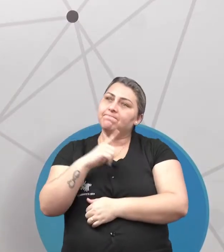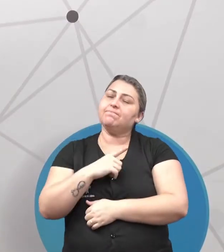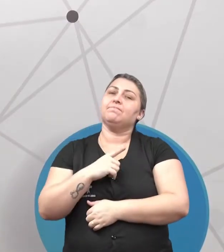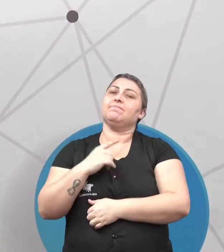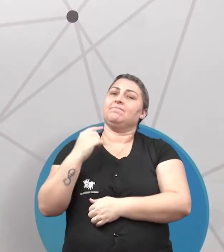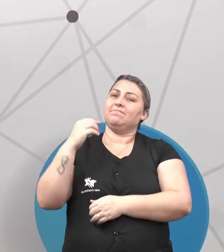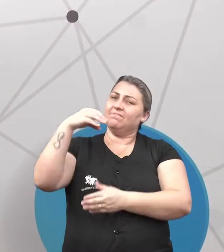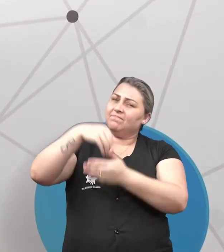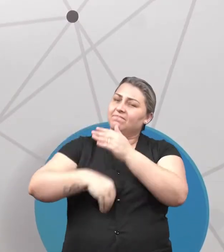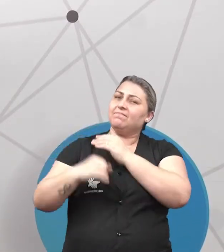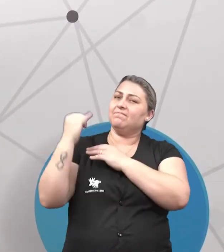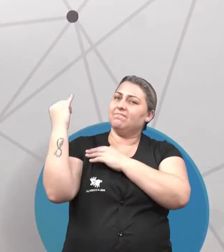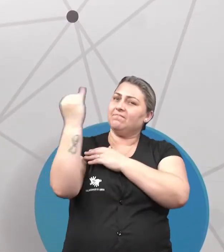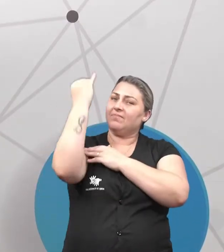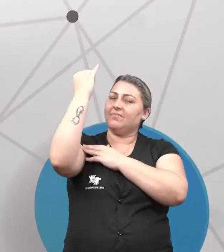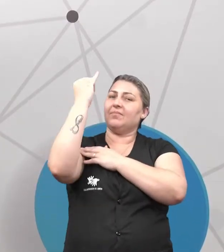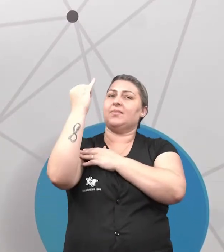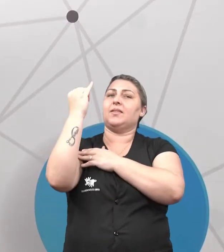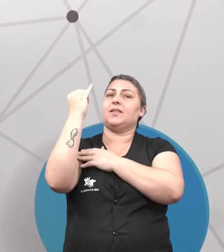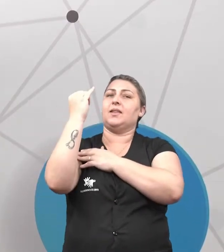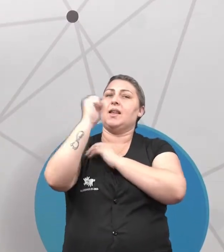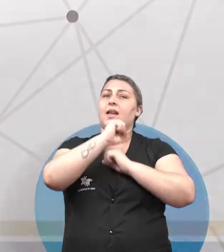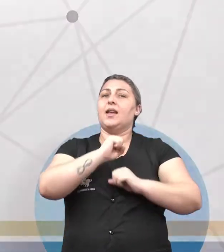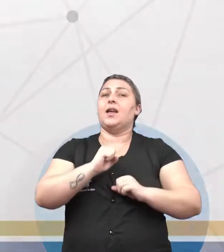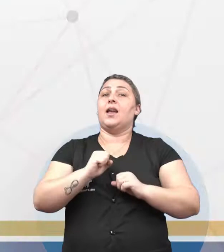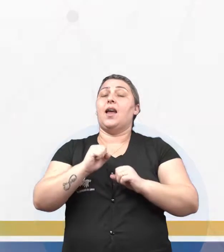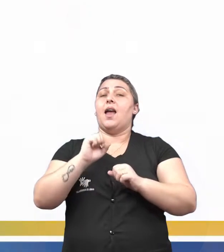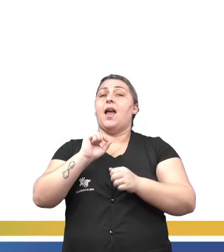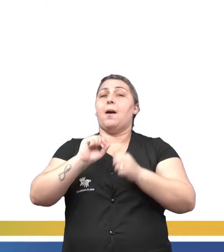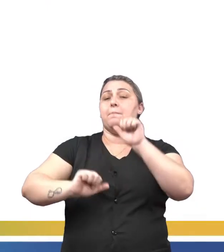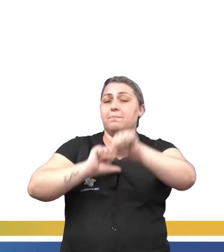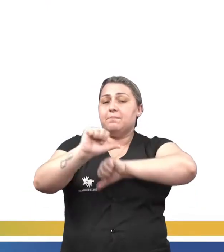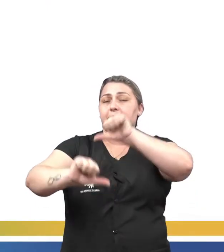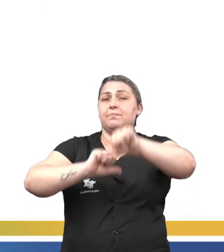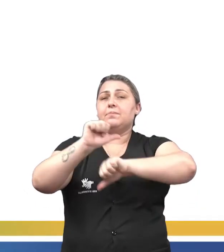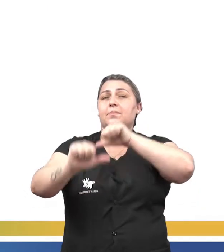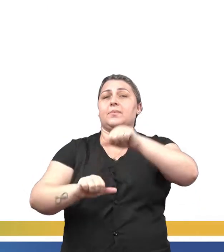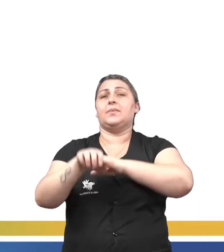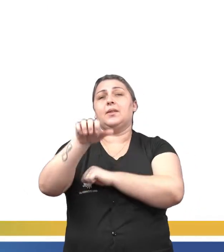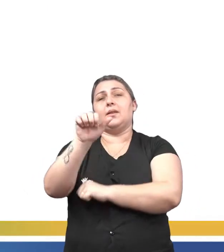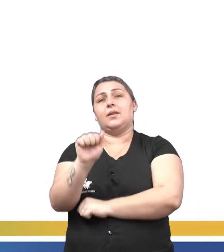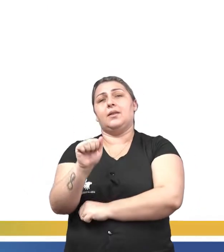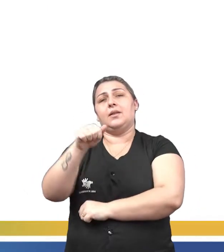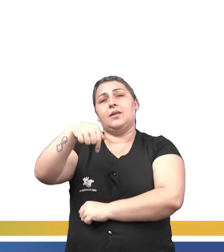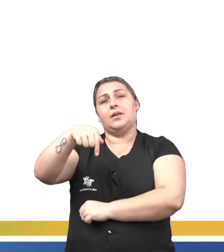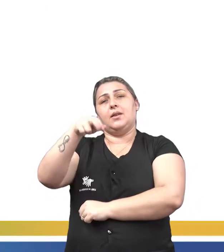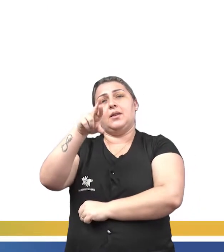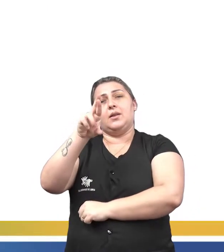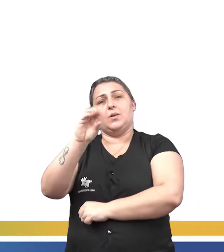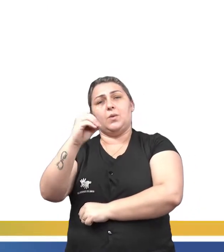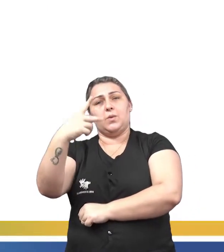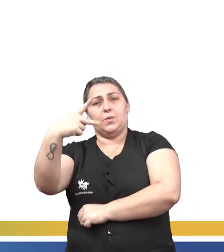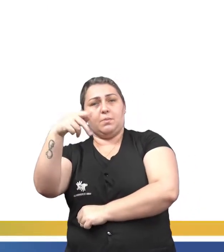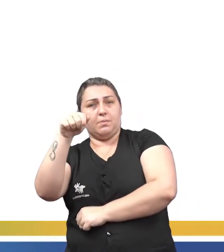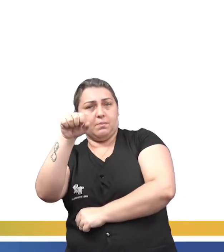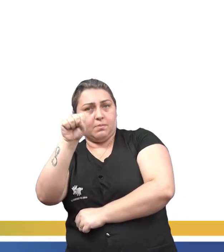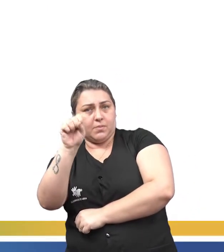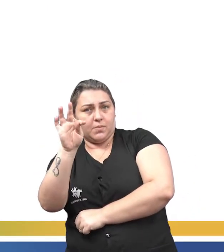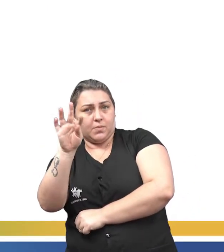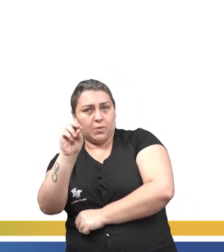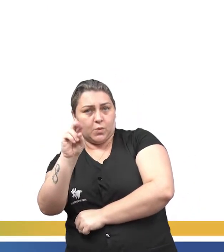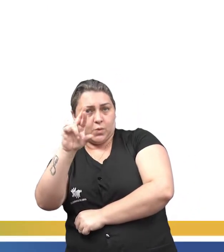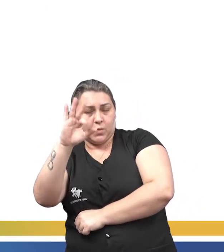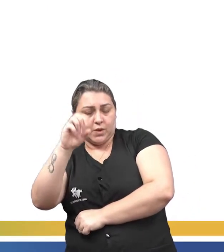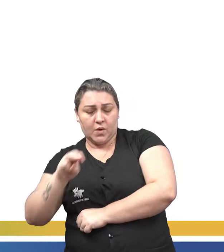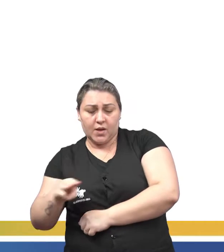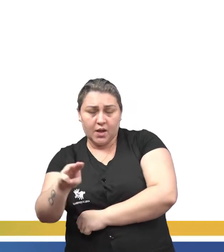na história, que é a Revolução Agropastoril. Por que agropastoril? Na região da Mesopotâmia,